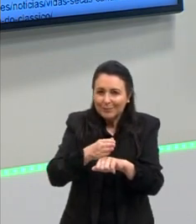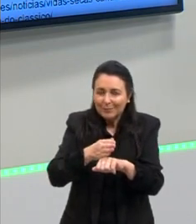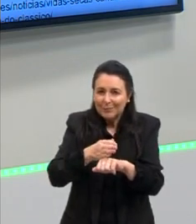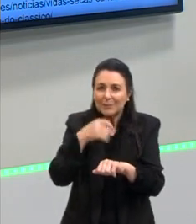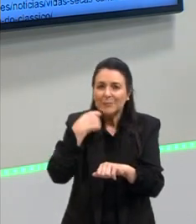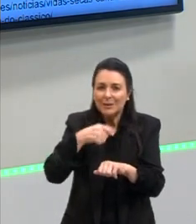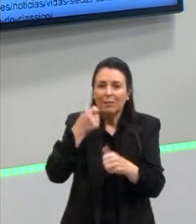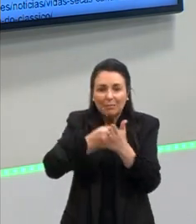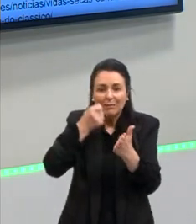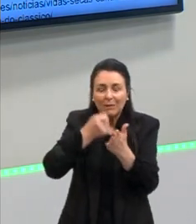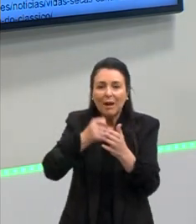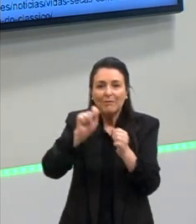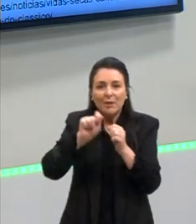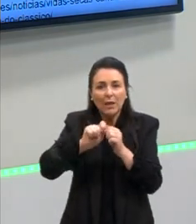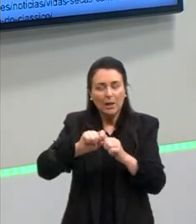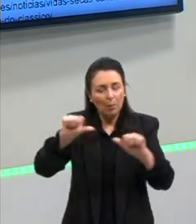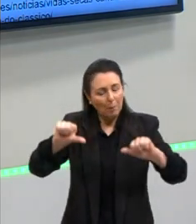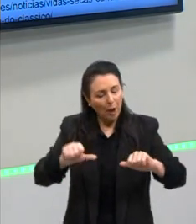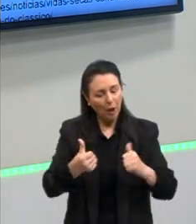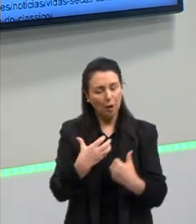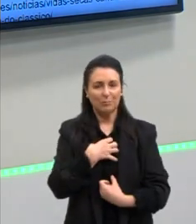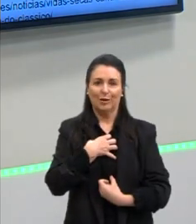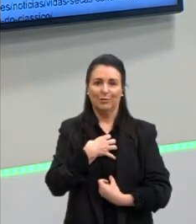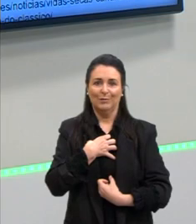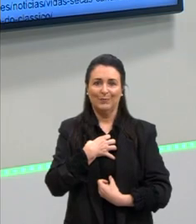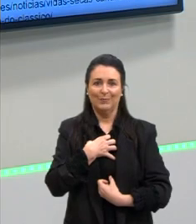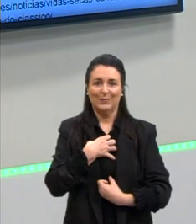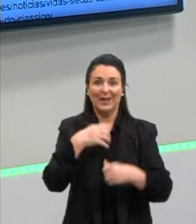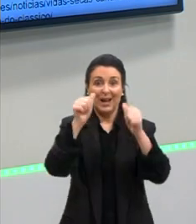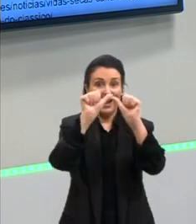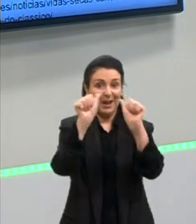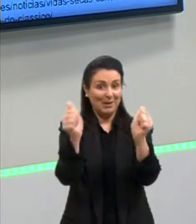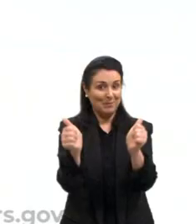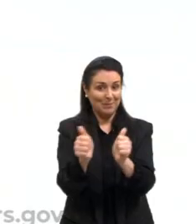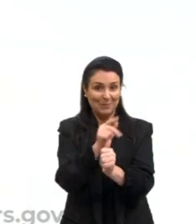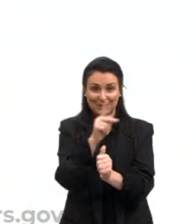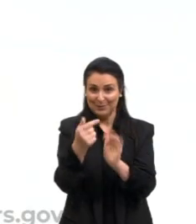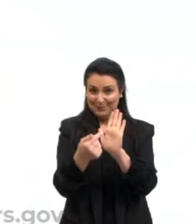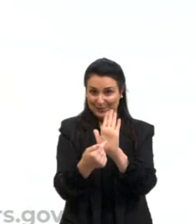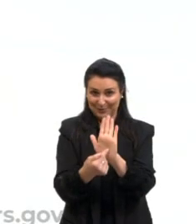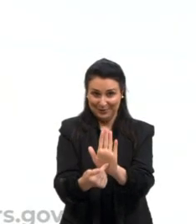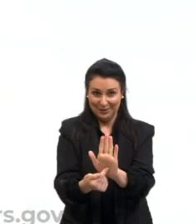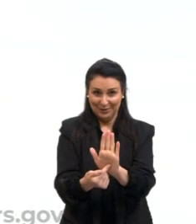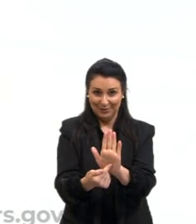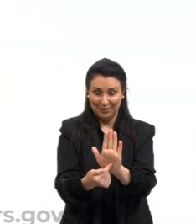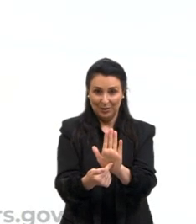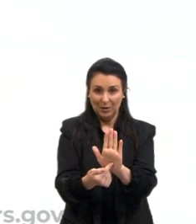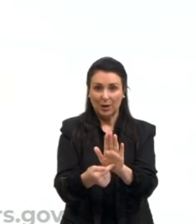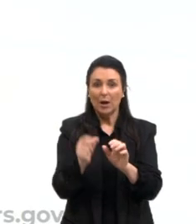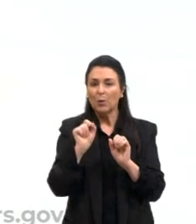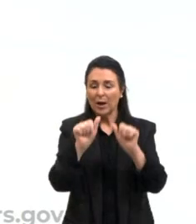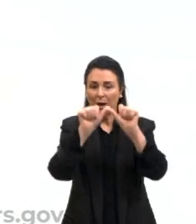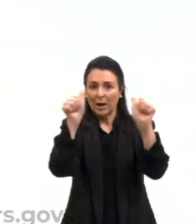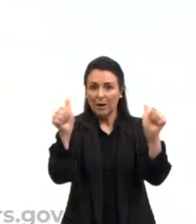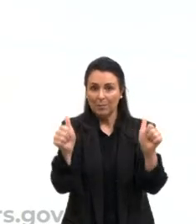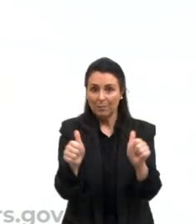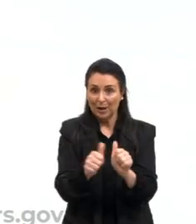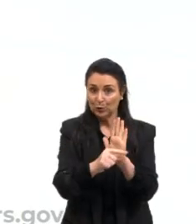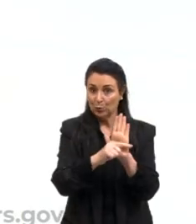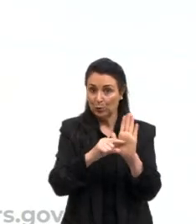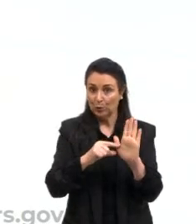tentar fazer da melhor maneira possível então essa imagem ela reflete Exatamente isso a gente tem aqui a imagem do